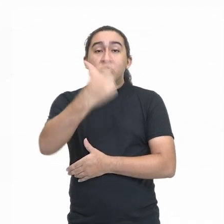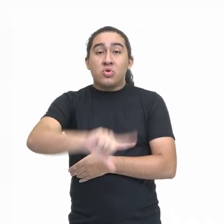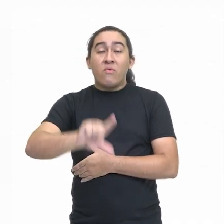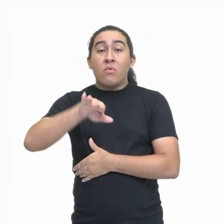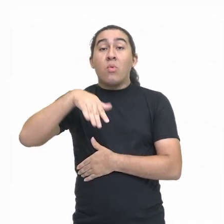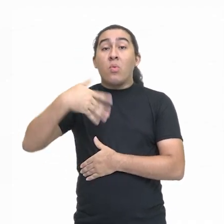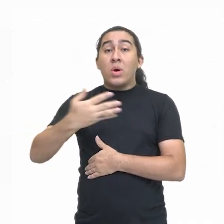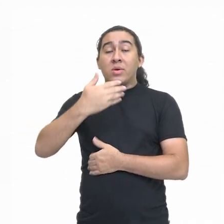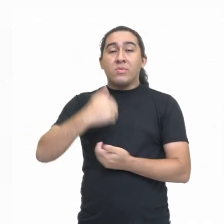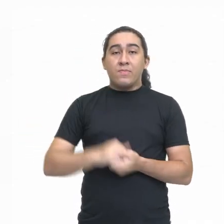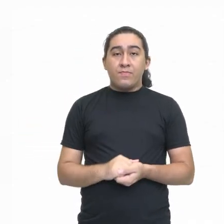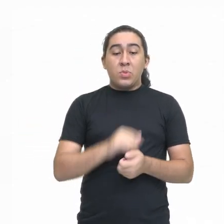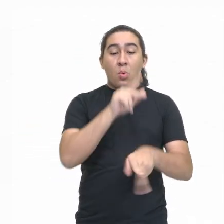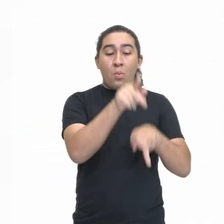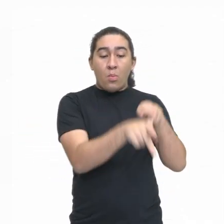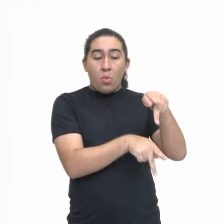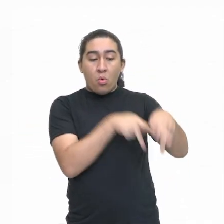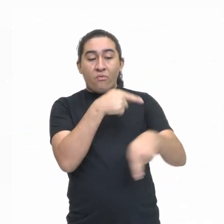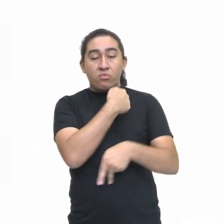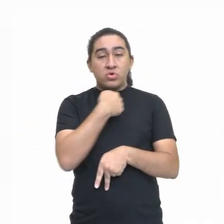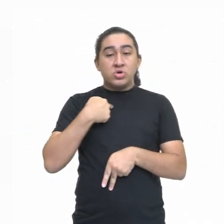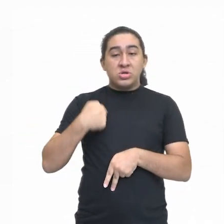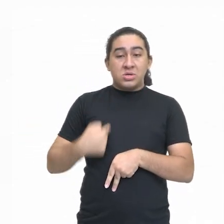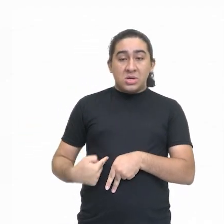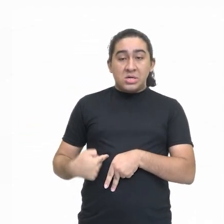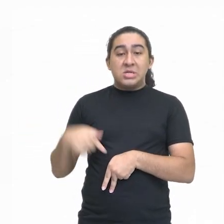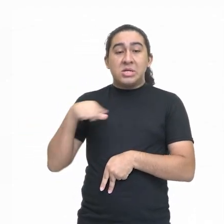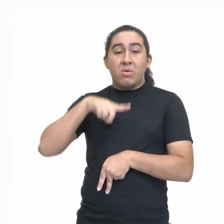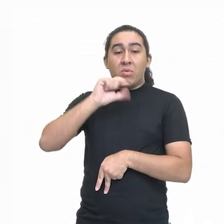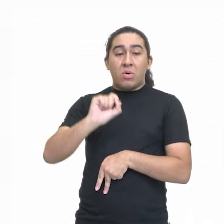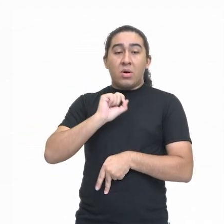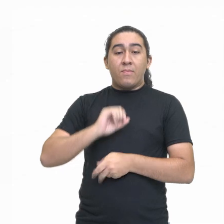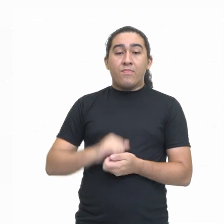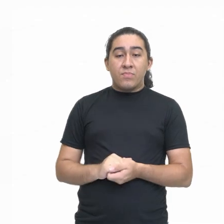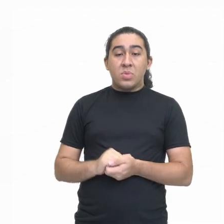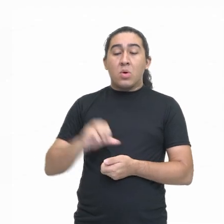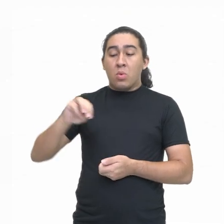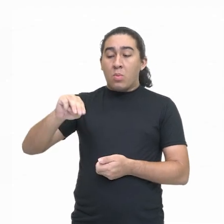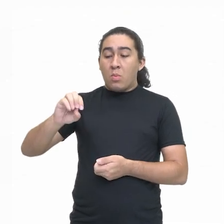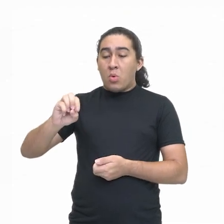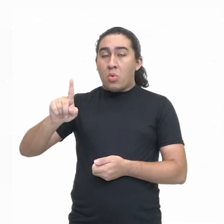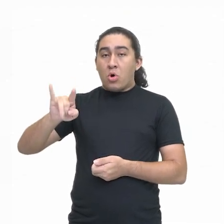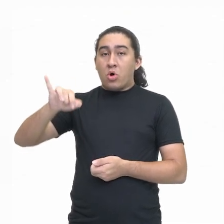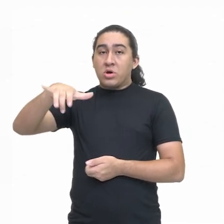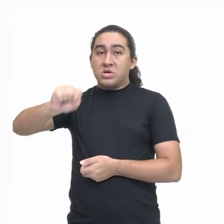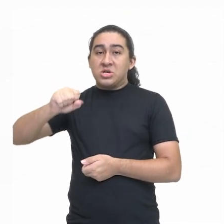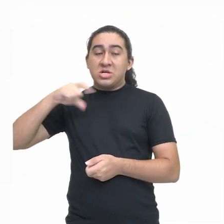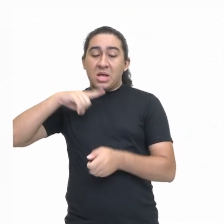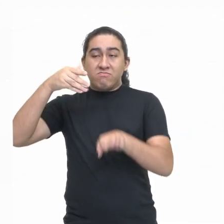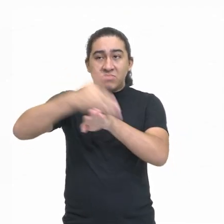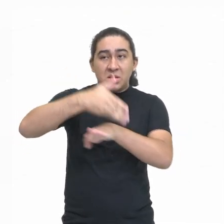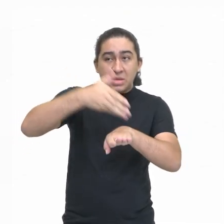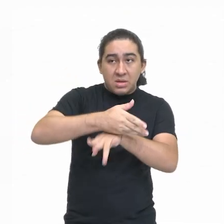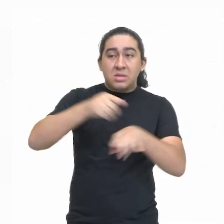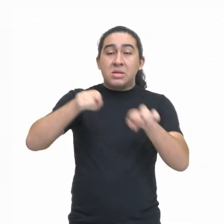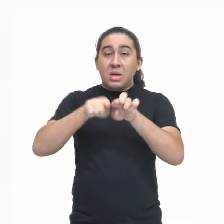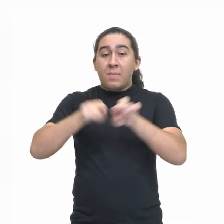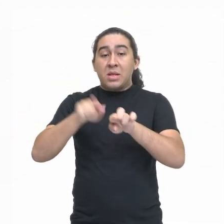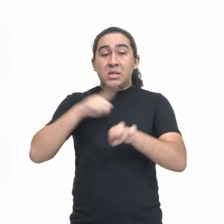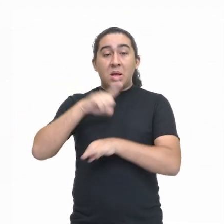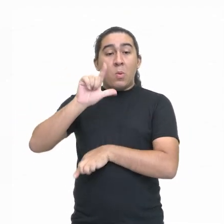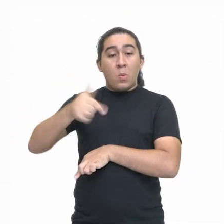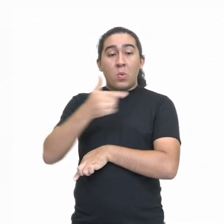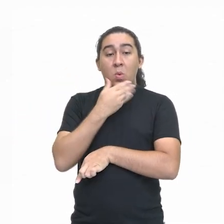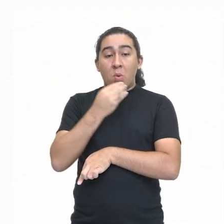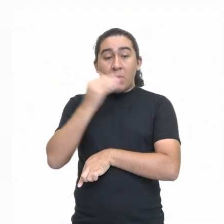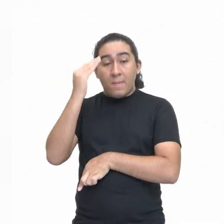novamente quando os chineses foram conquistados pelos mongóis e liderados por Kublai Khan, tá